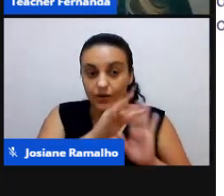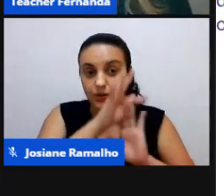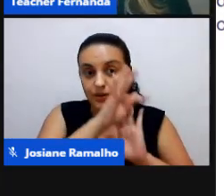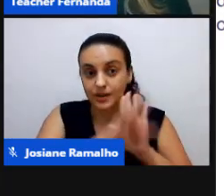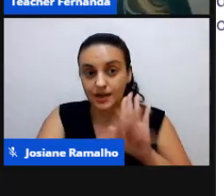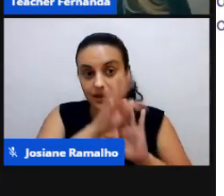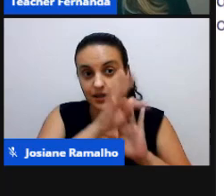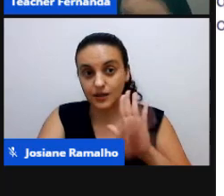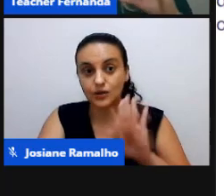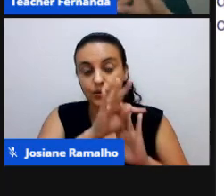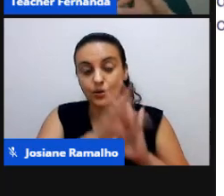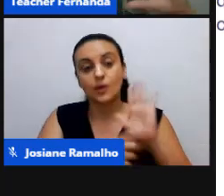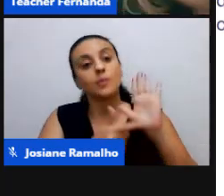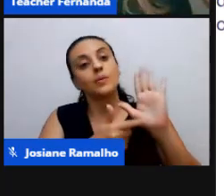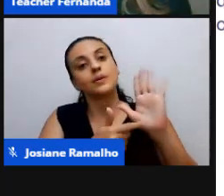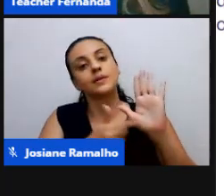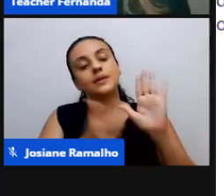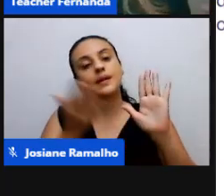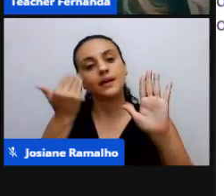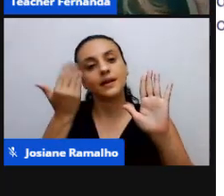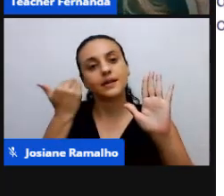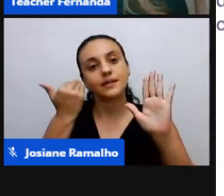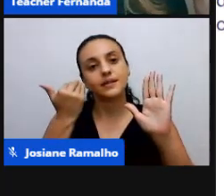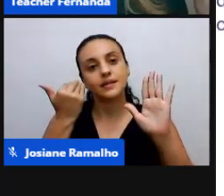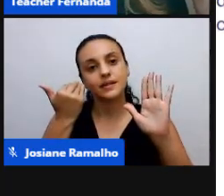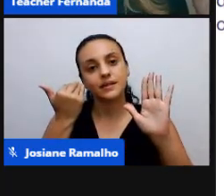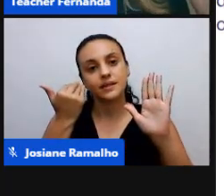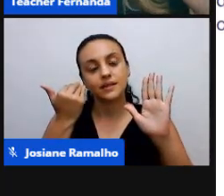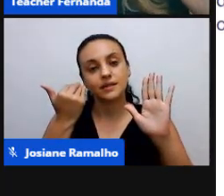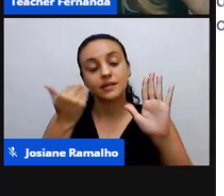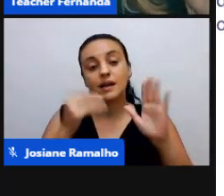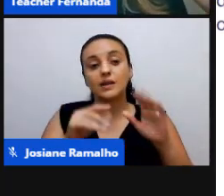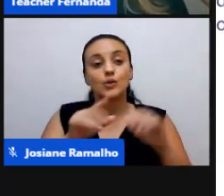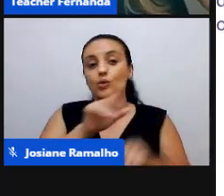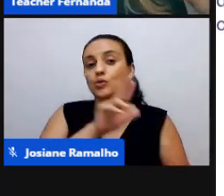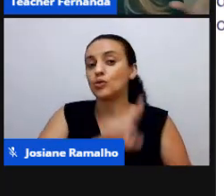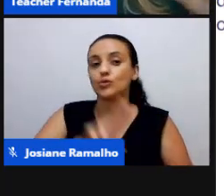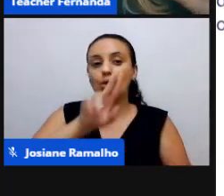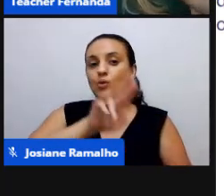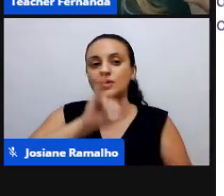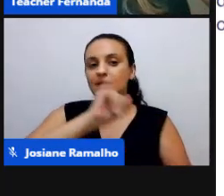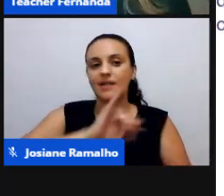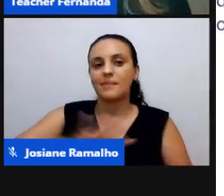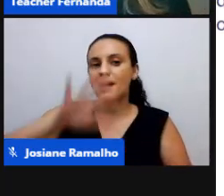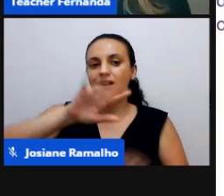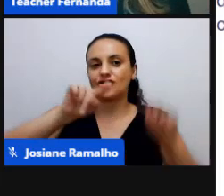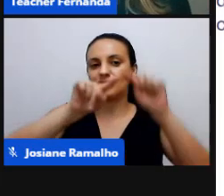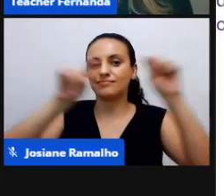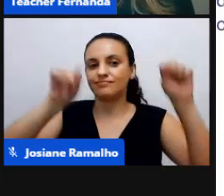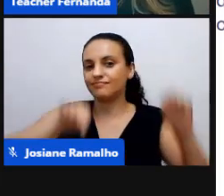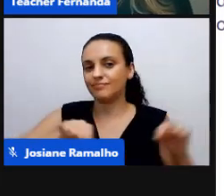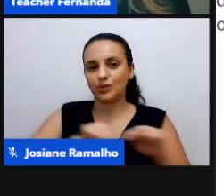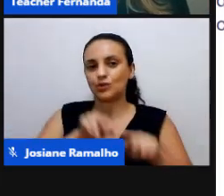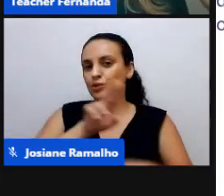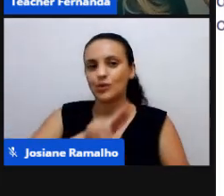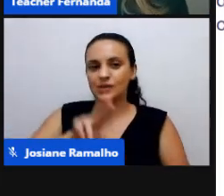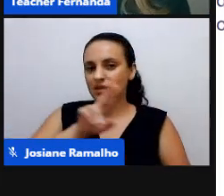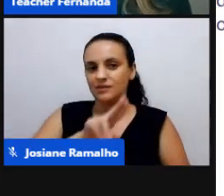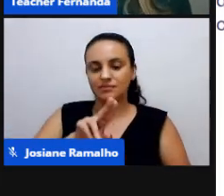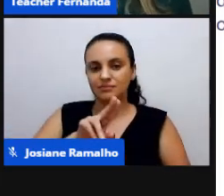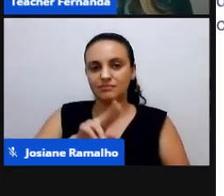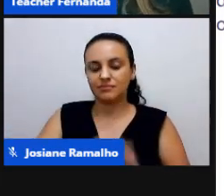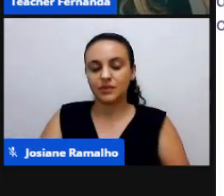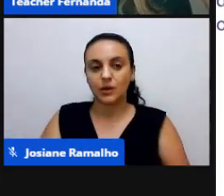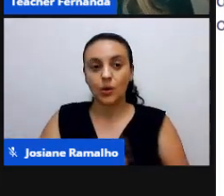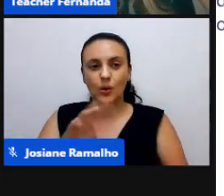slides anteriormente, e eu coloquei ele totalmente fora da imagem. Vejam o que isso comunica, né? O